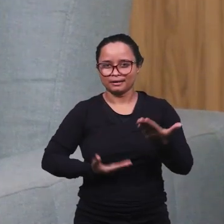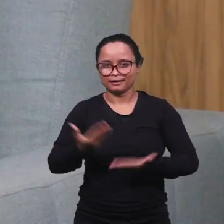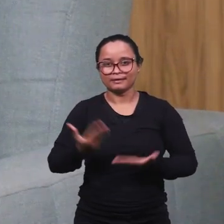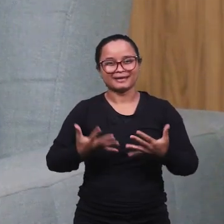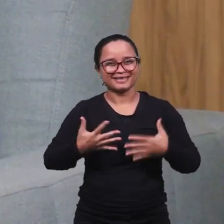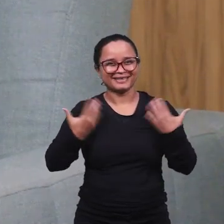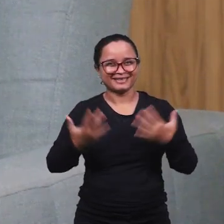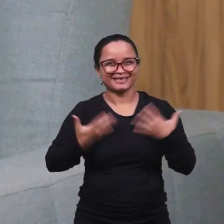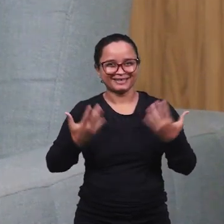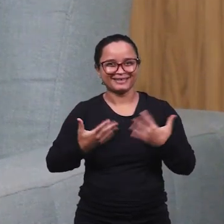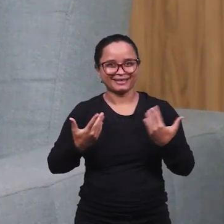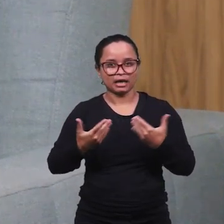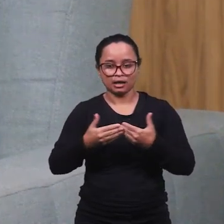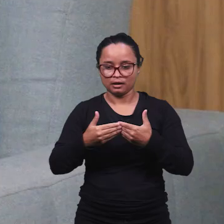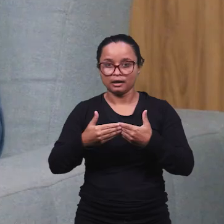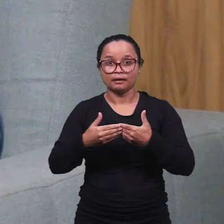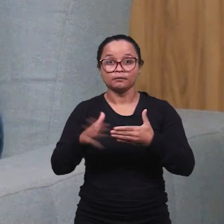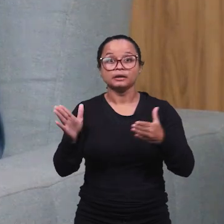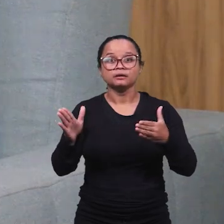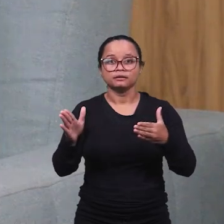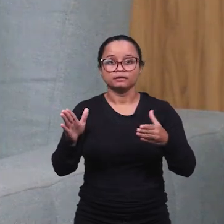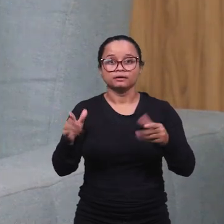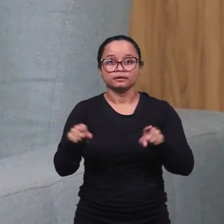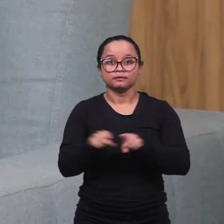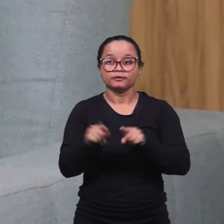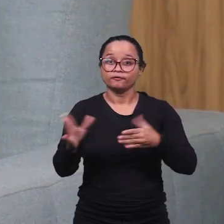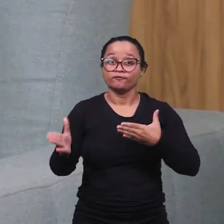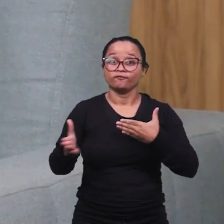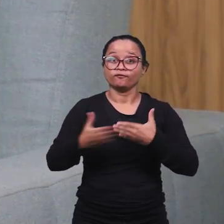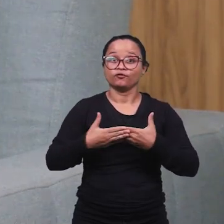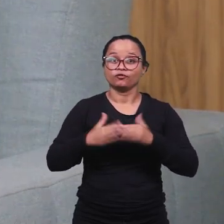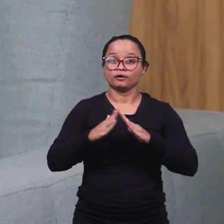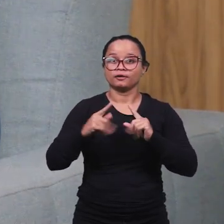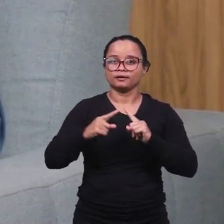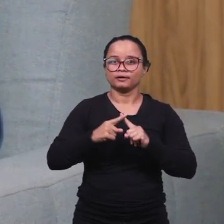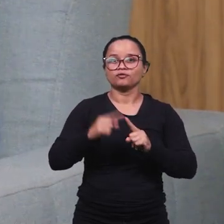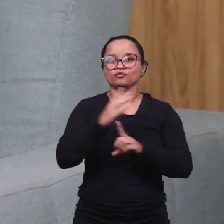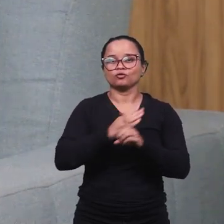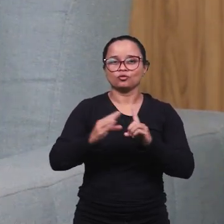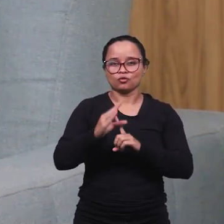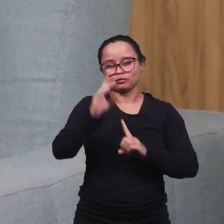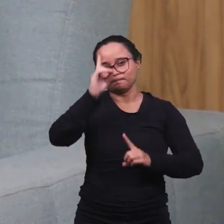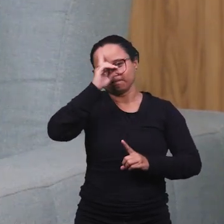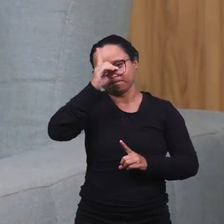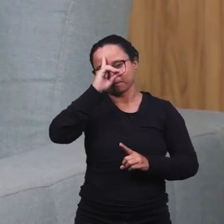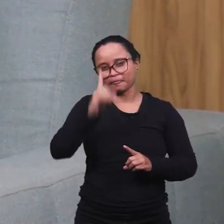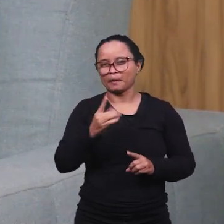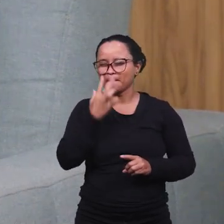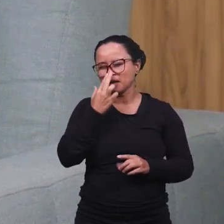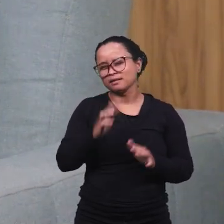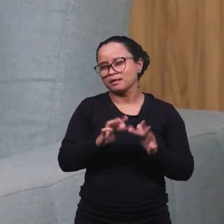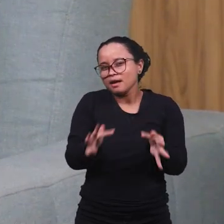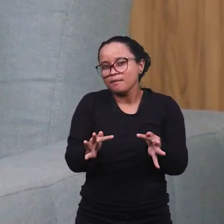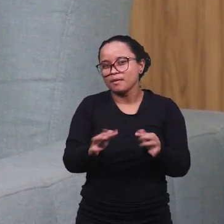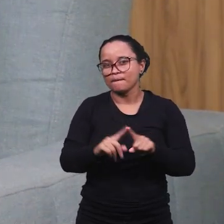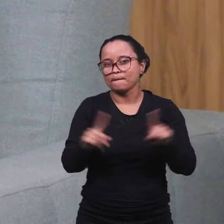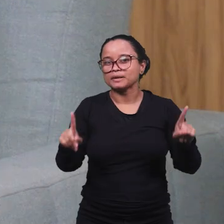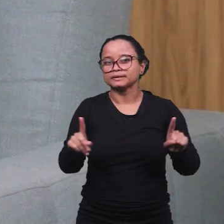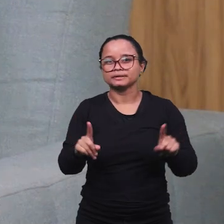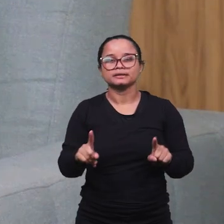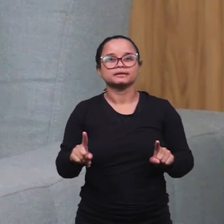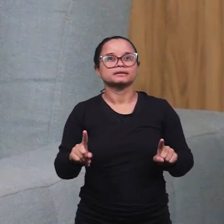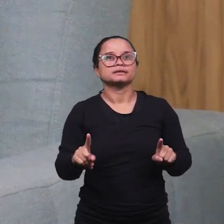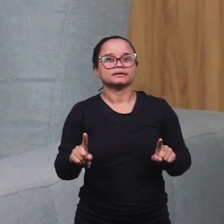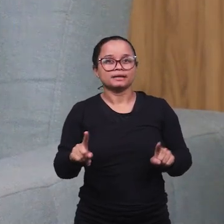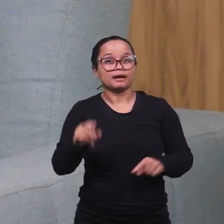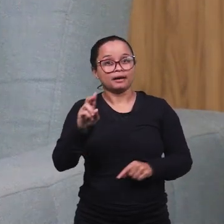a grande alegria dele é poder abrir e fechar a igreja nos cultos diários. Parece uma coisa simples,